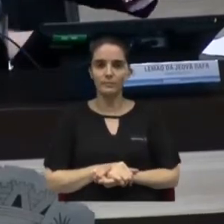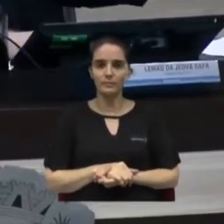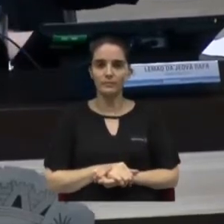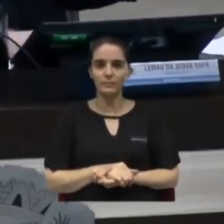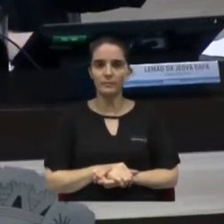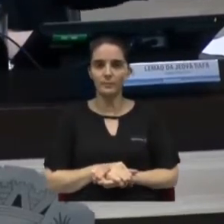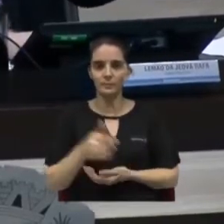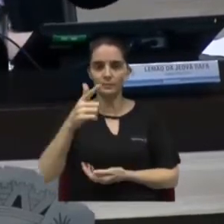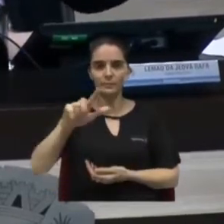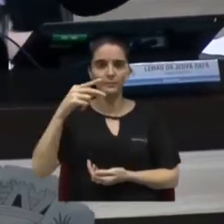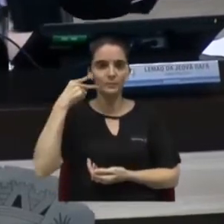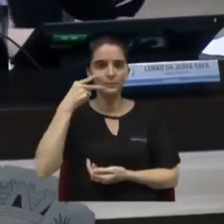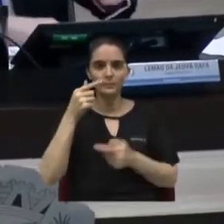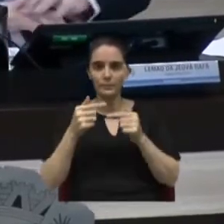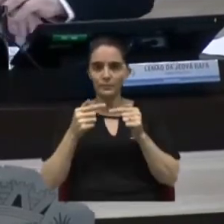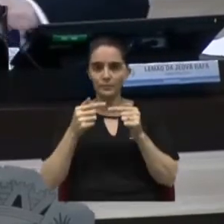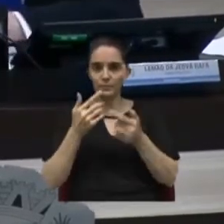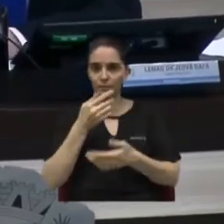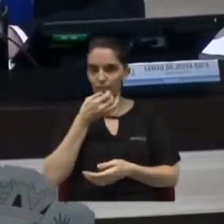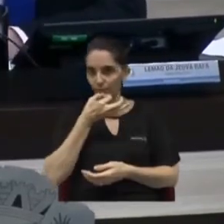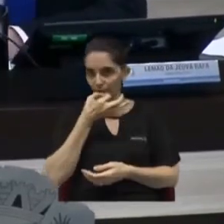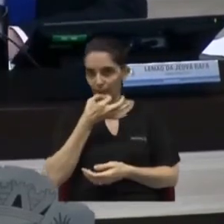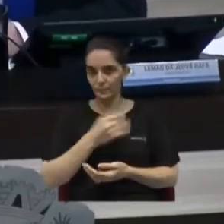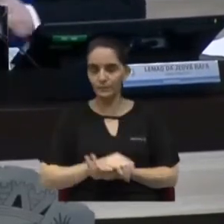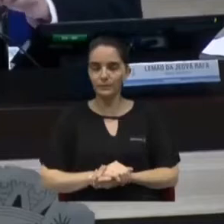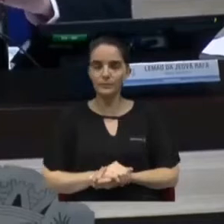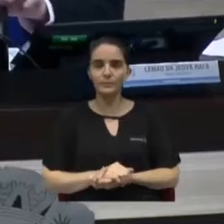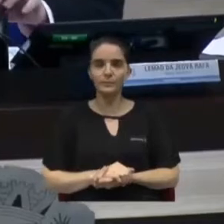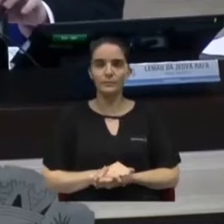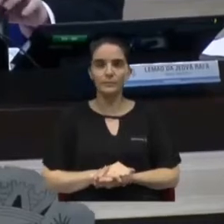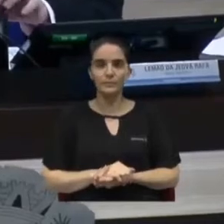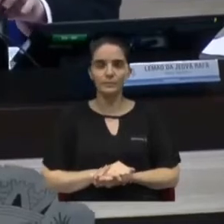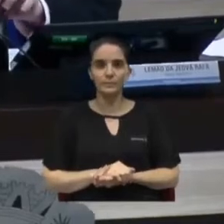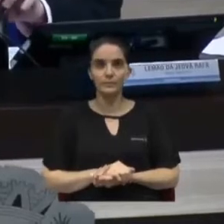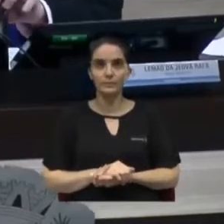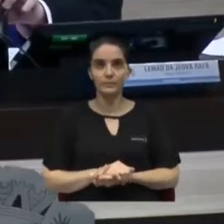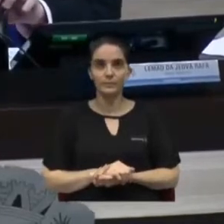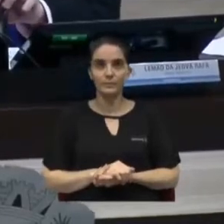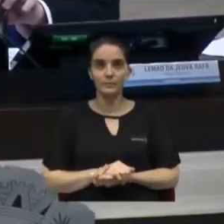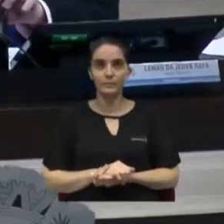Mais algum vereador discutir o requerimento? Agora...